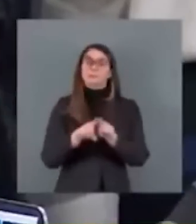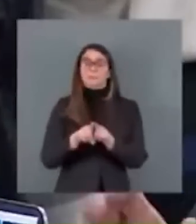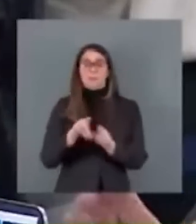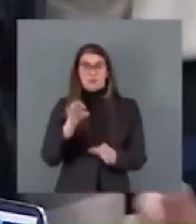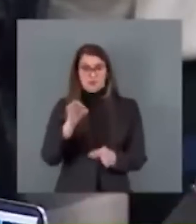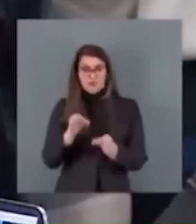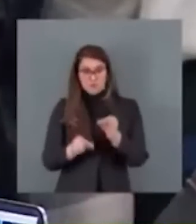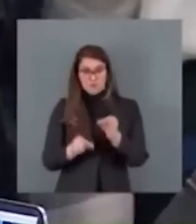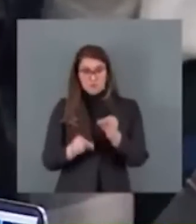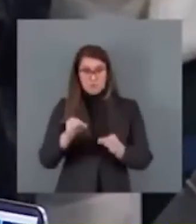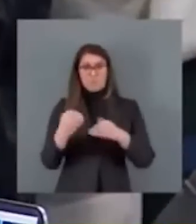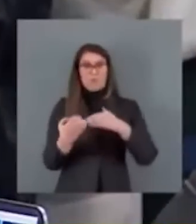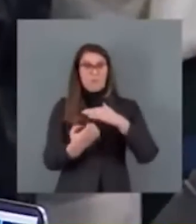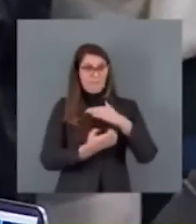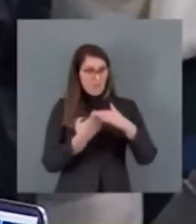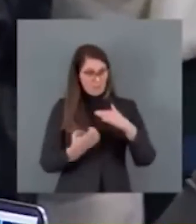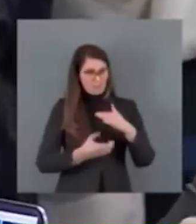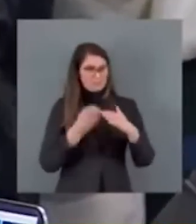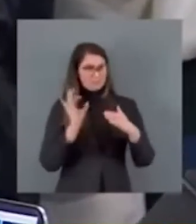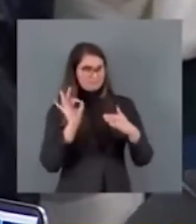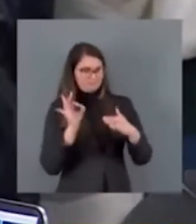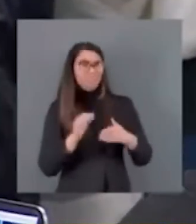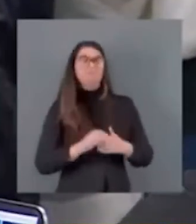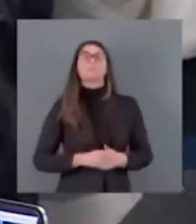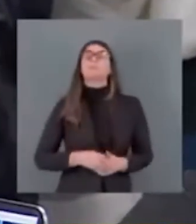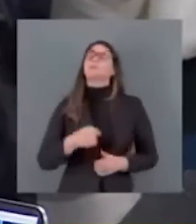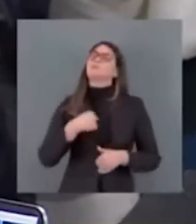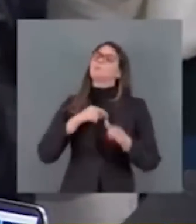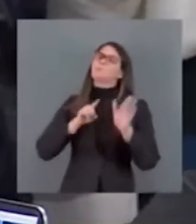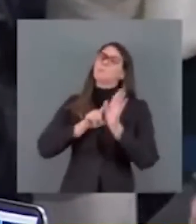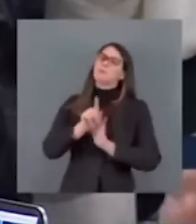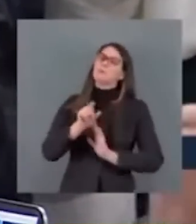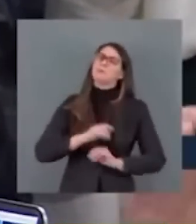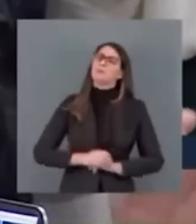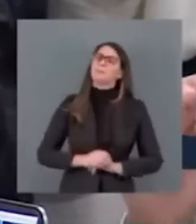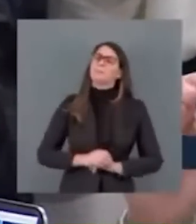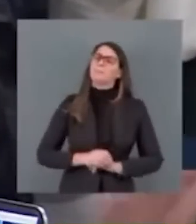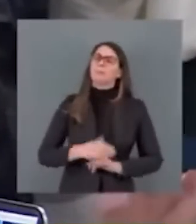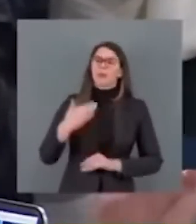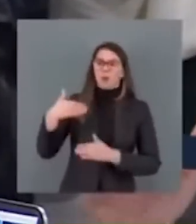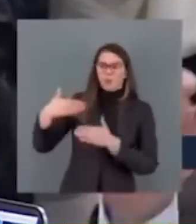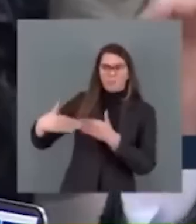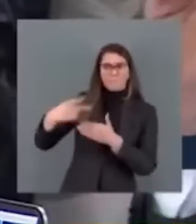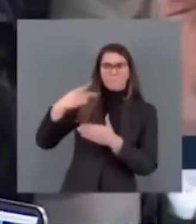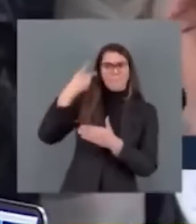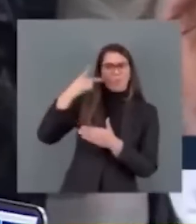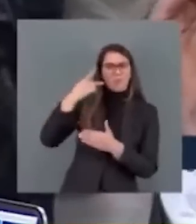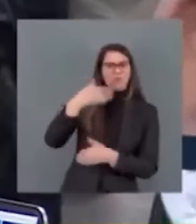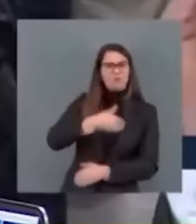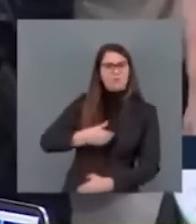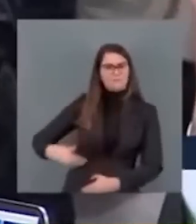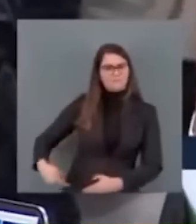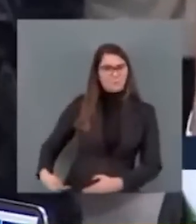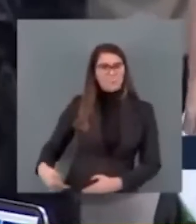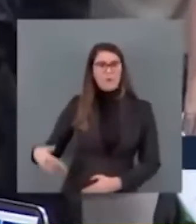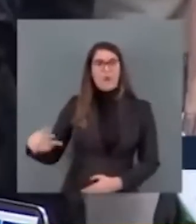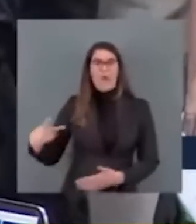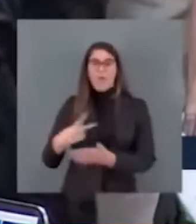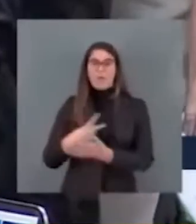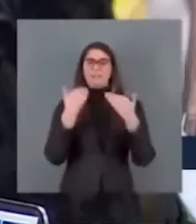as grandes empresas o que eu quero saber quando essa política pública ela é aplicada de forma